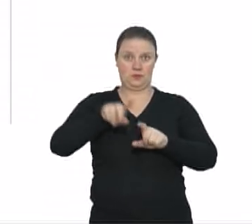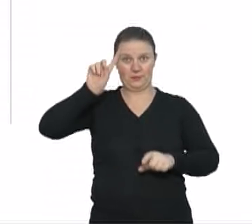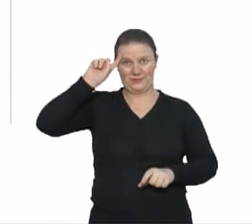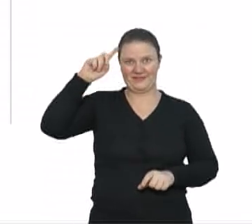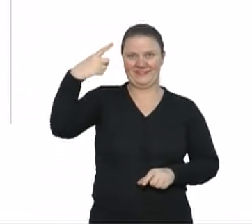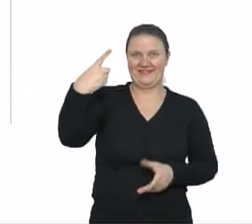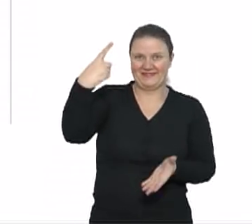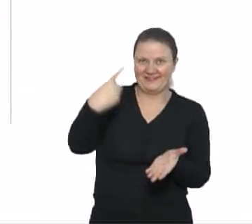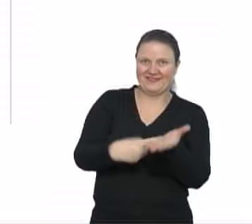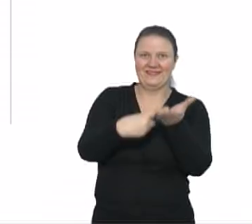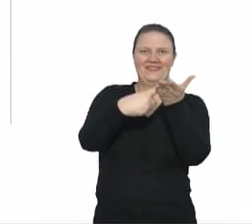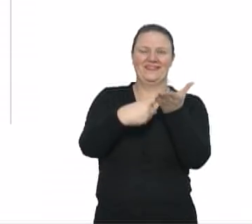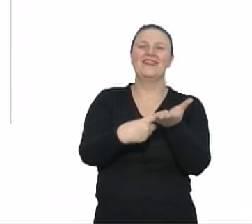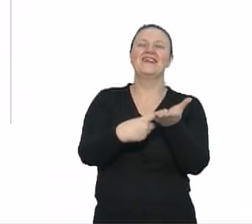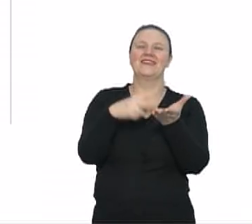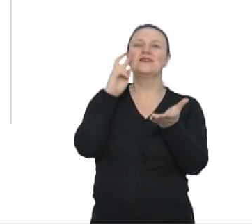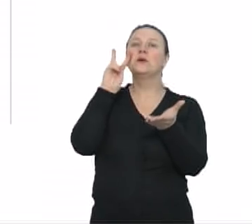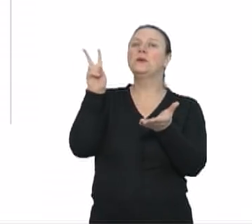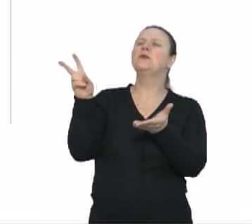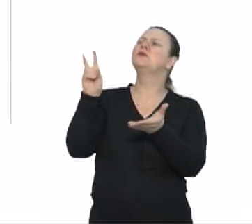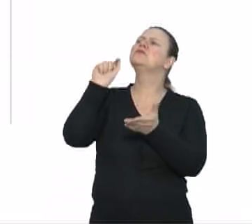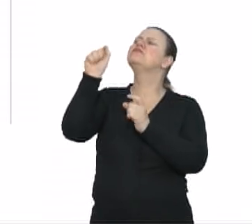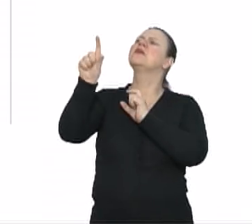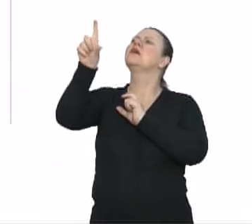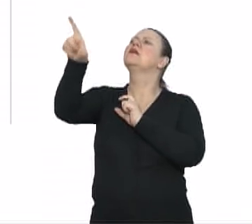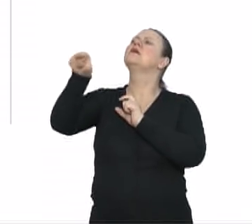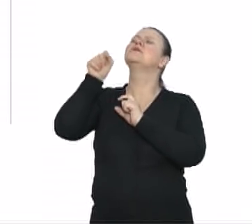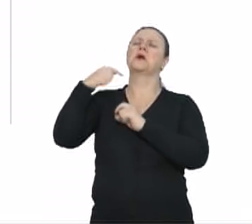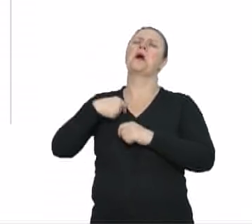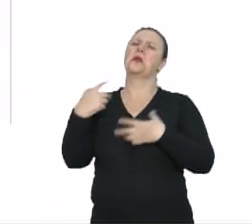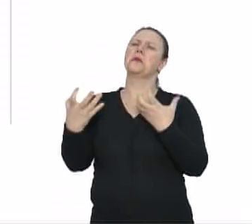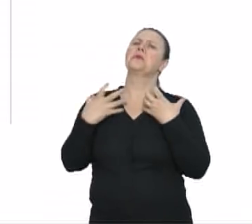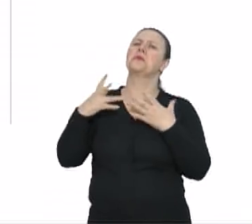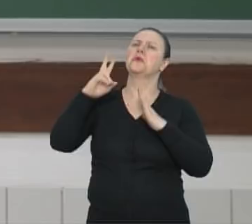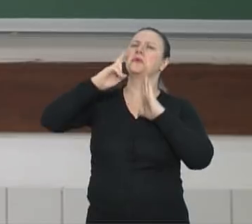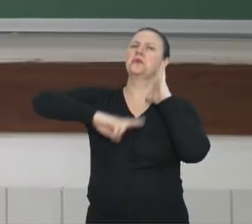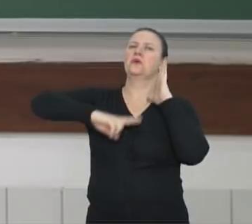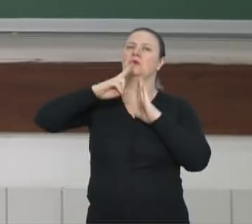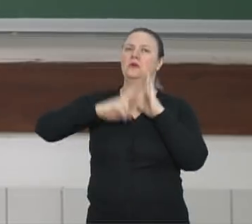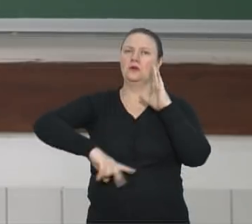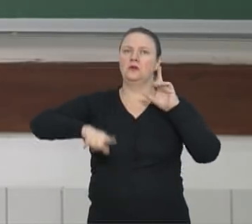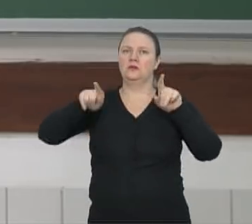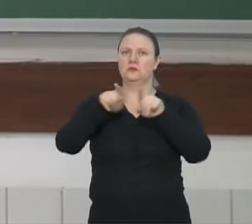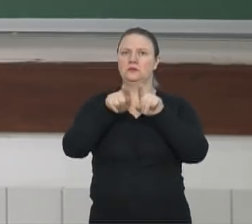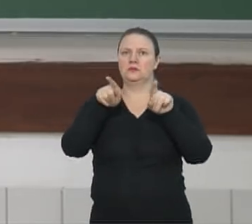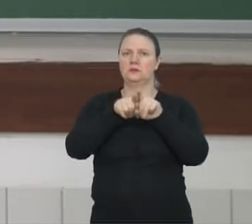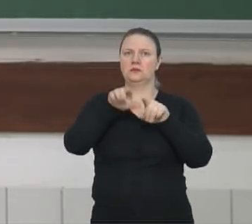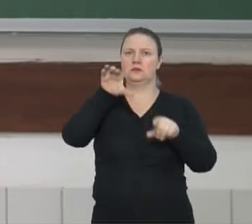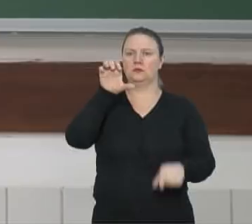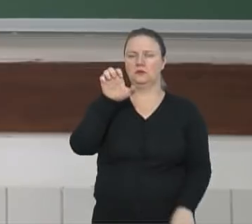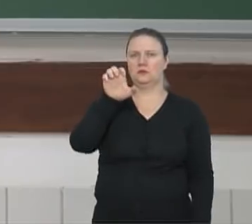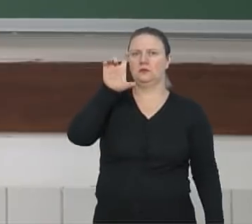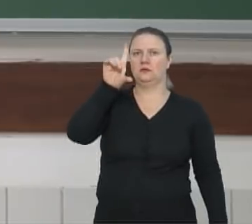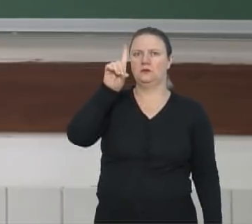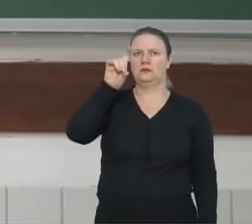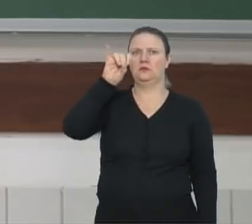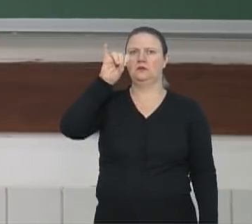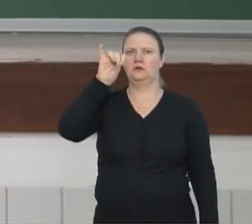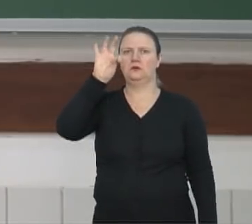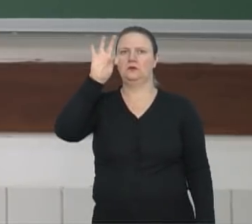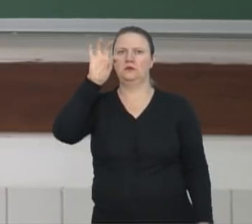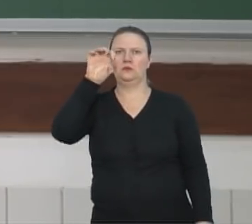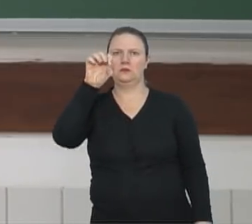dia, aí a pessoa verifica o que ela quer ler. Nós temos o editorial, que também, gente, é